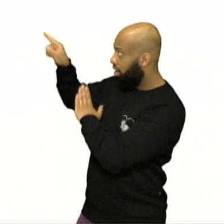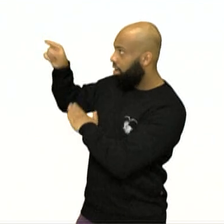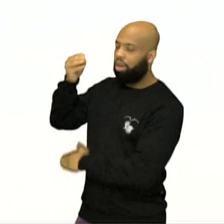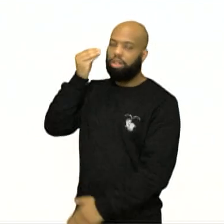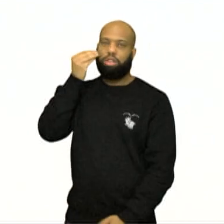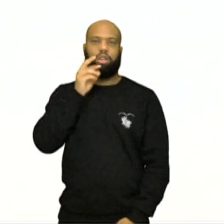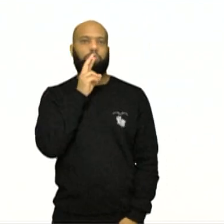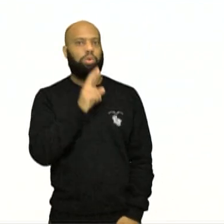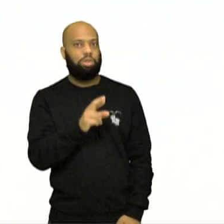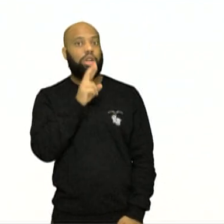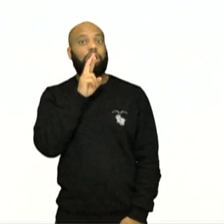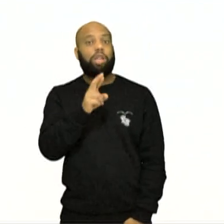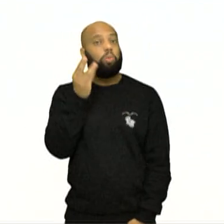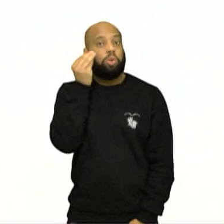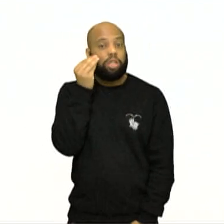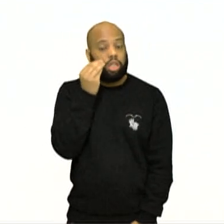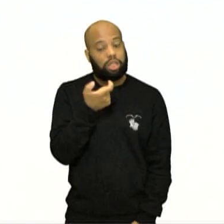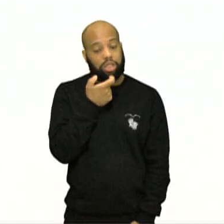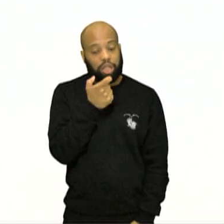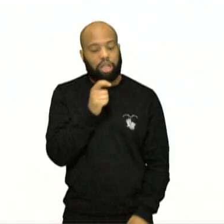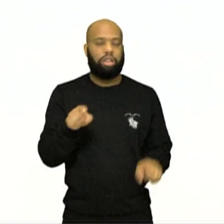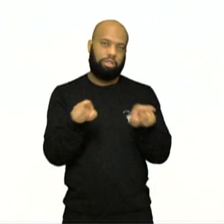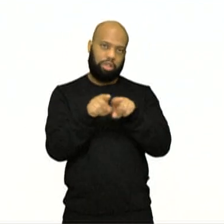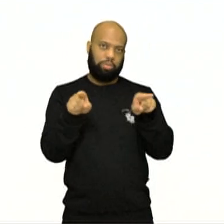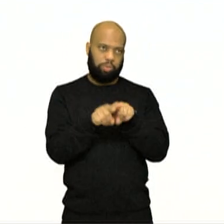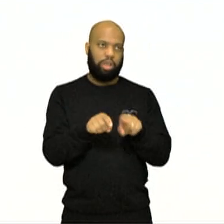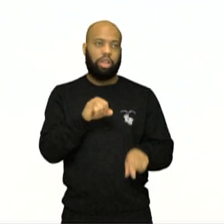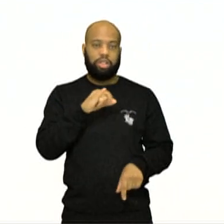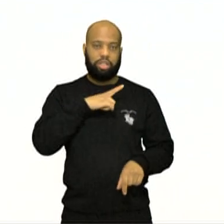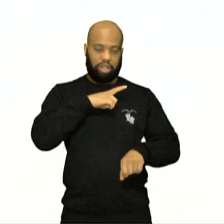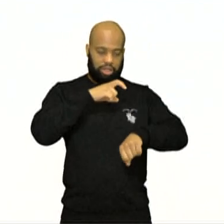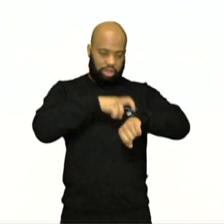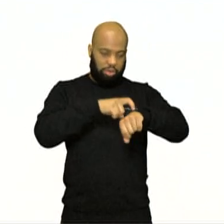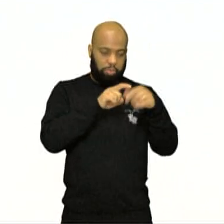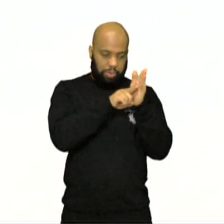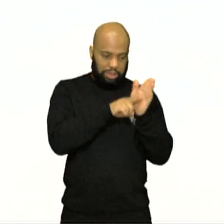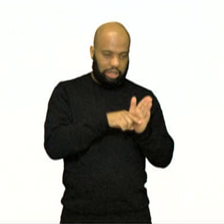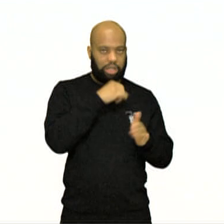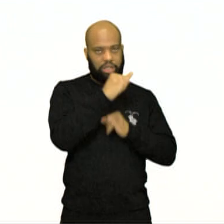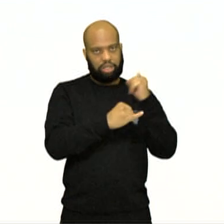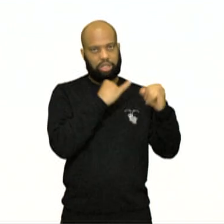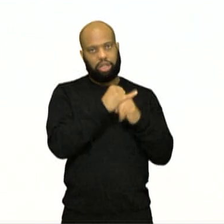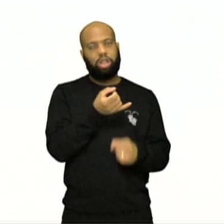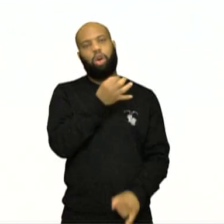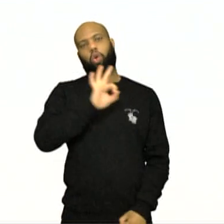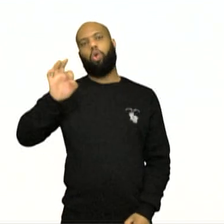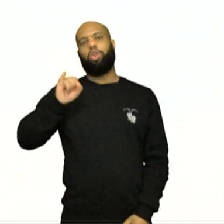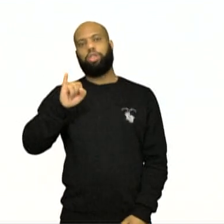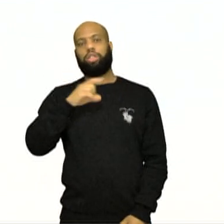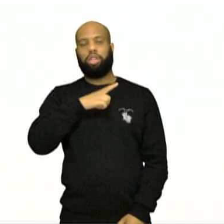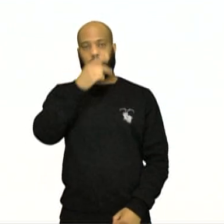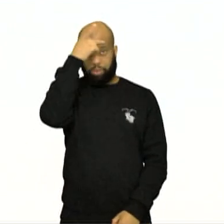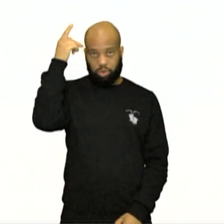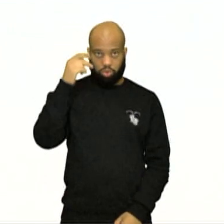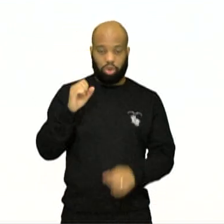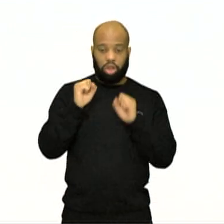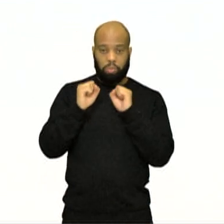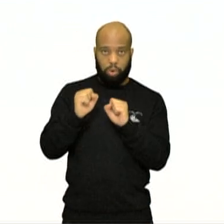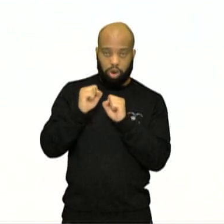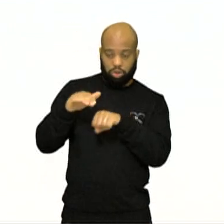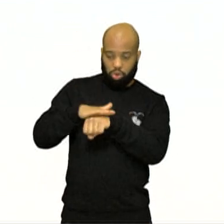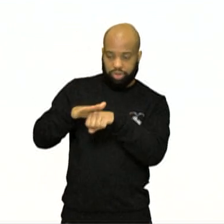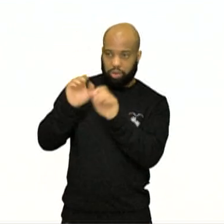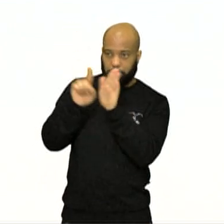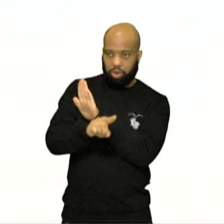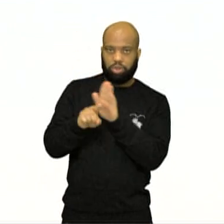preferência, também respondam aí em inglês. Se tiver tempo de pesquisar em algum lugar na internet, ótimo. Se tiver alguém por perto que você possa